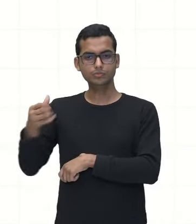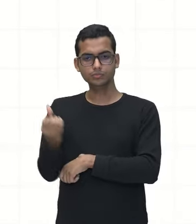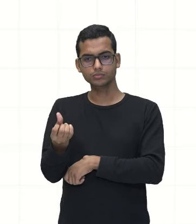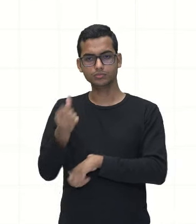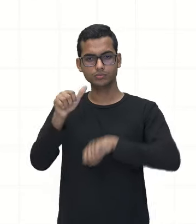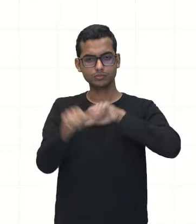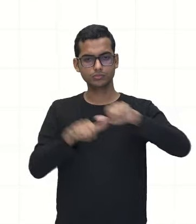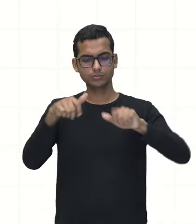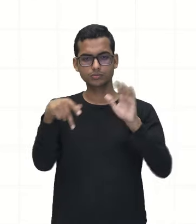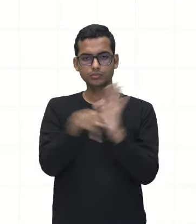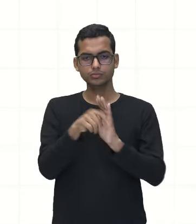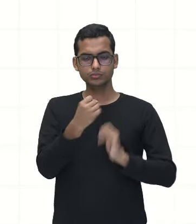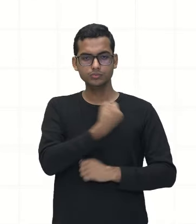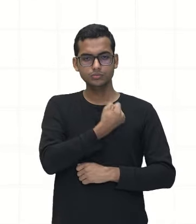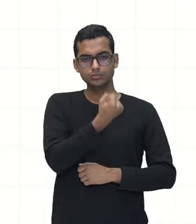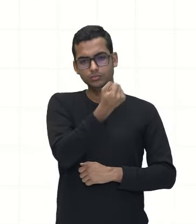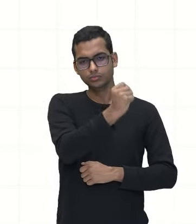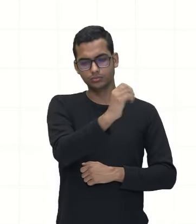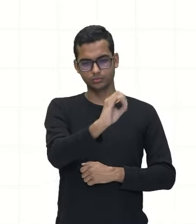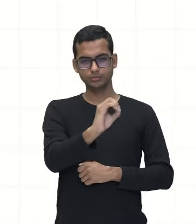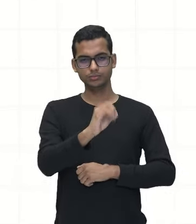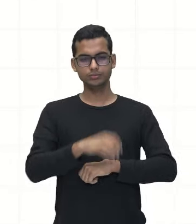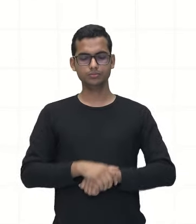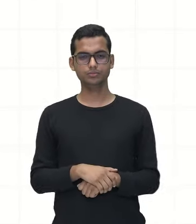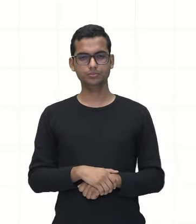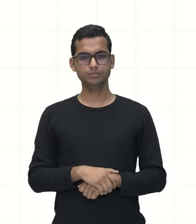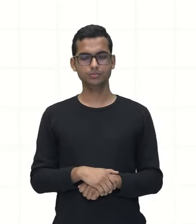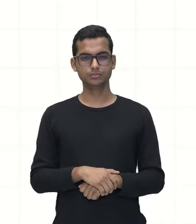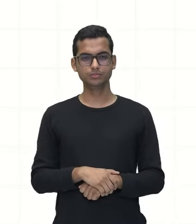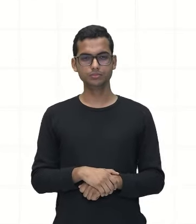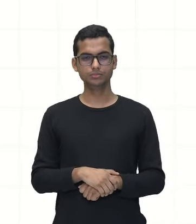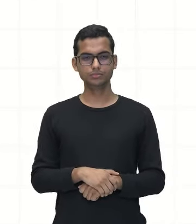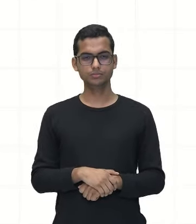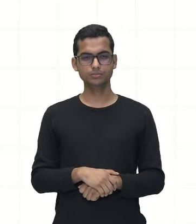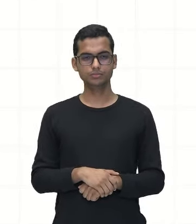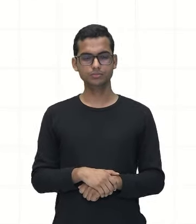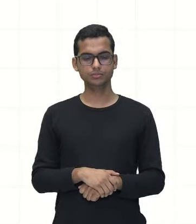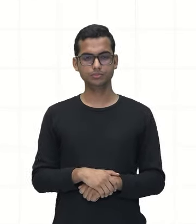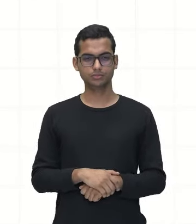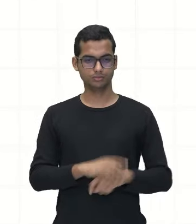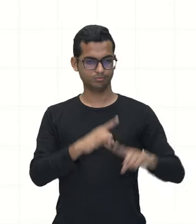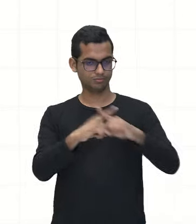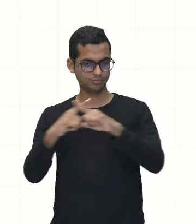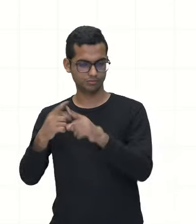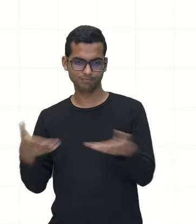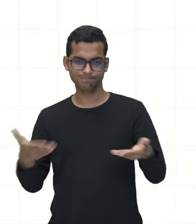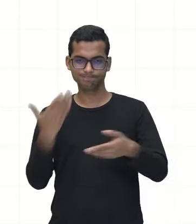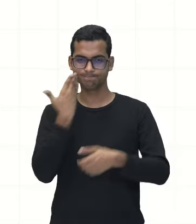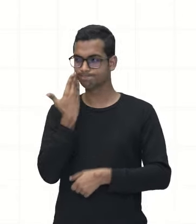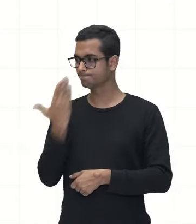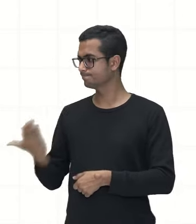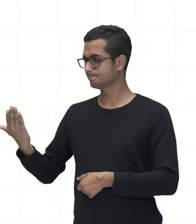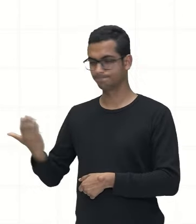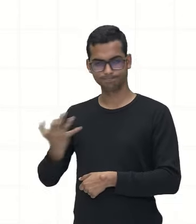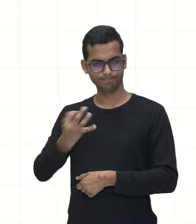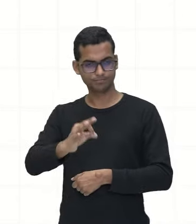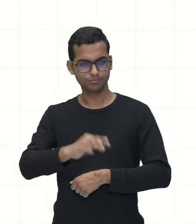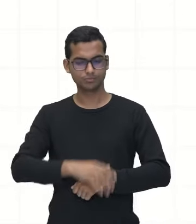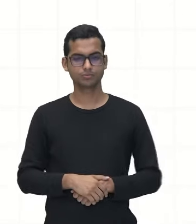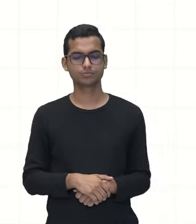para 80. E aí, nós vamos fazer essa multiplicação, tá legal?